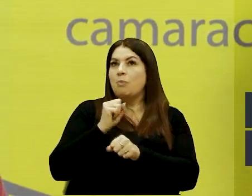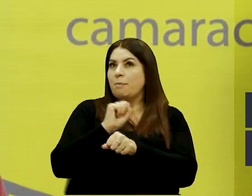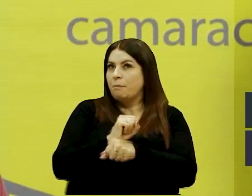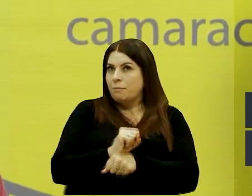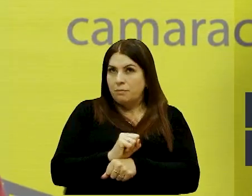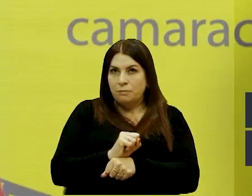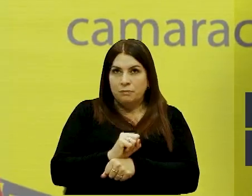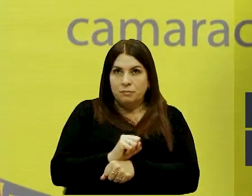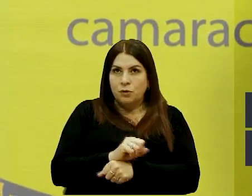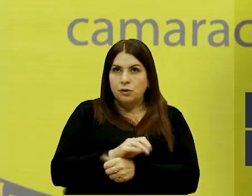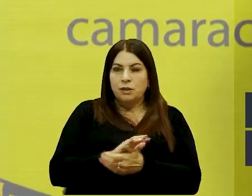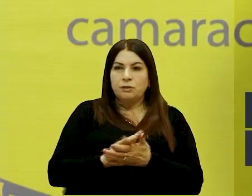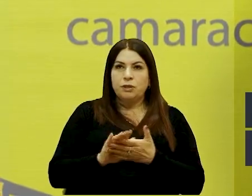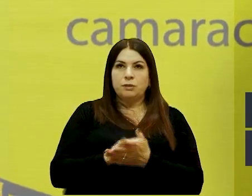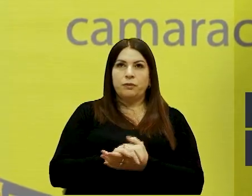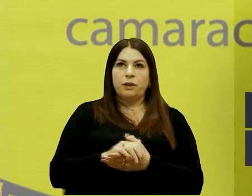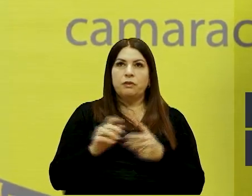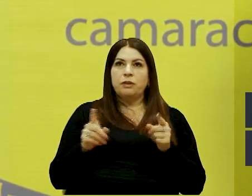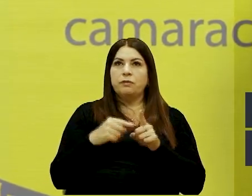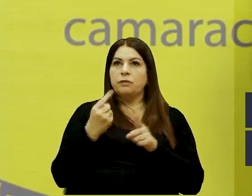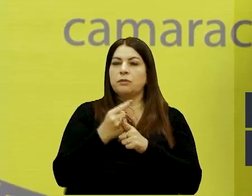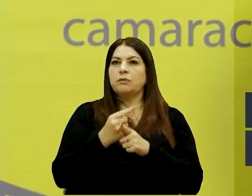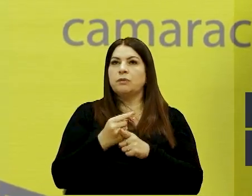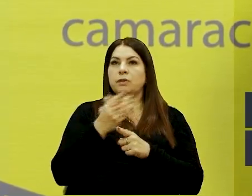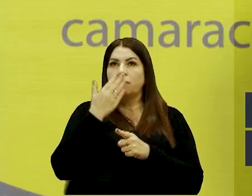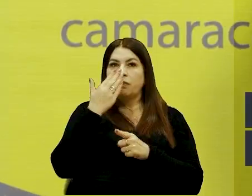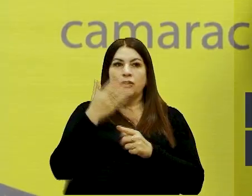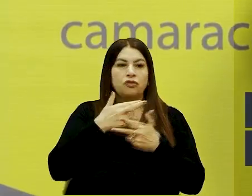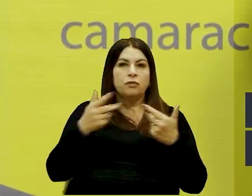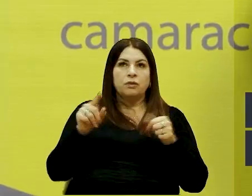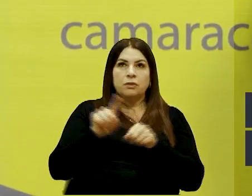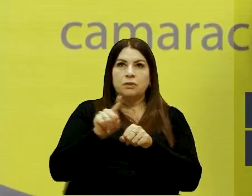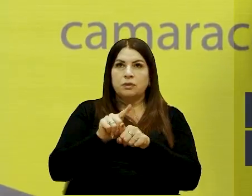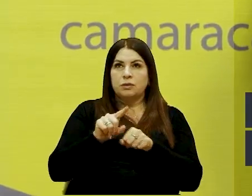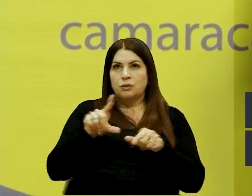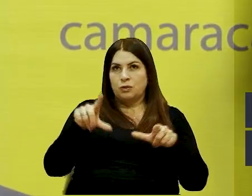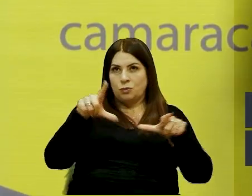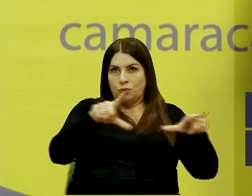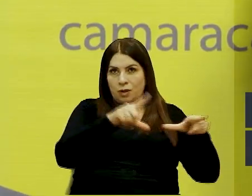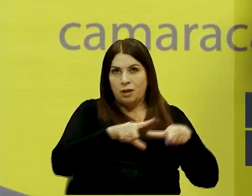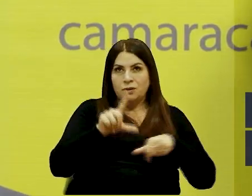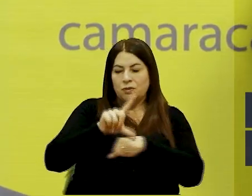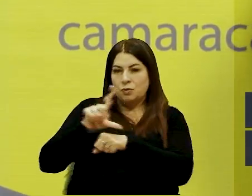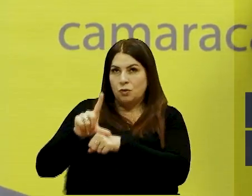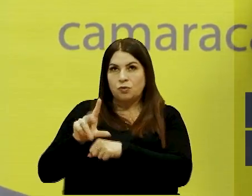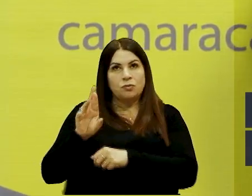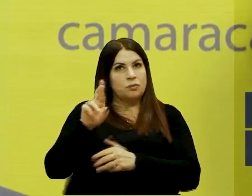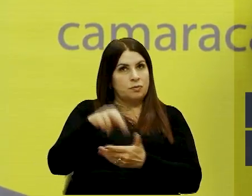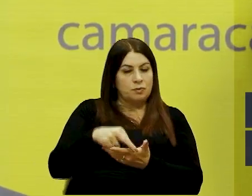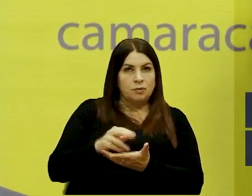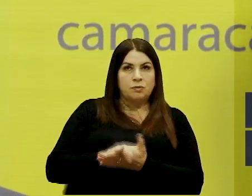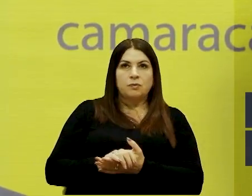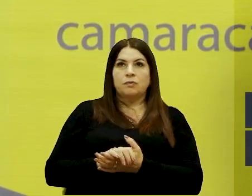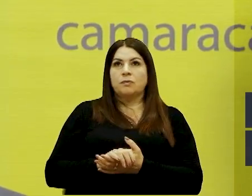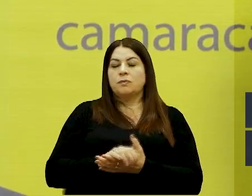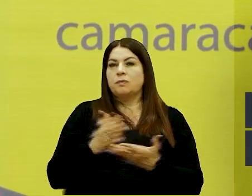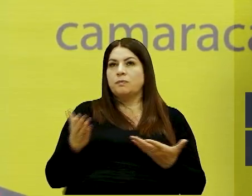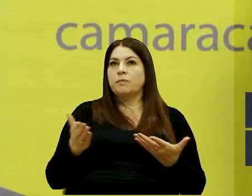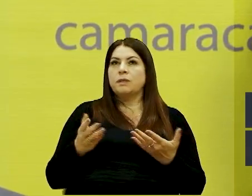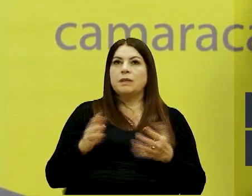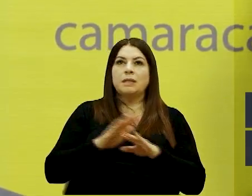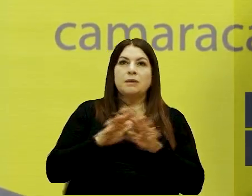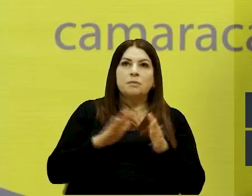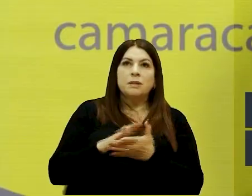parou na frente de diversos comércios, então, com razão, os comerciantes